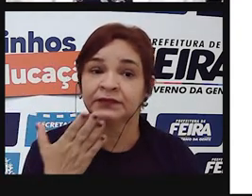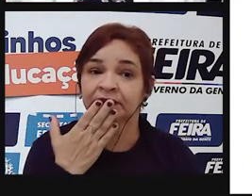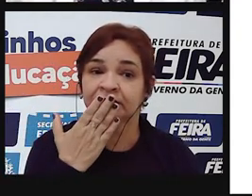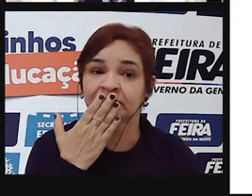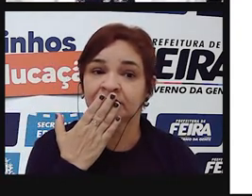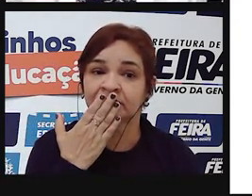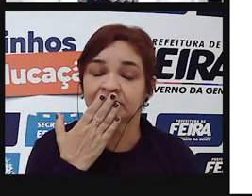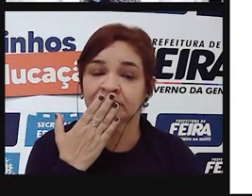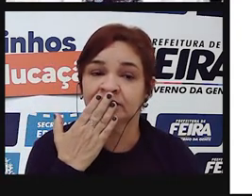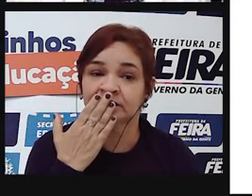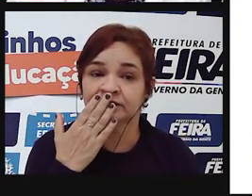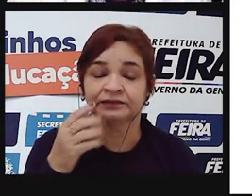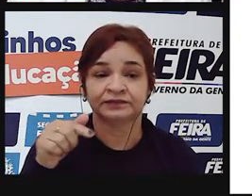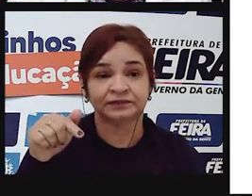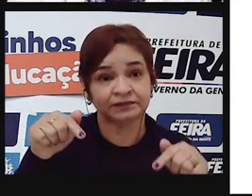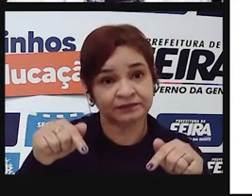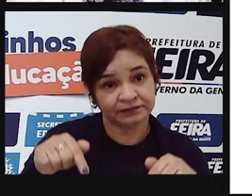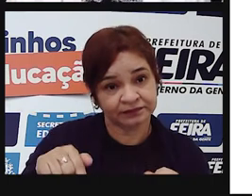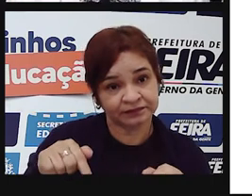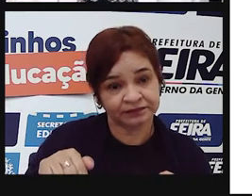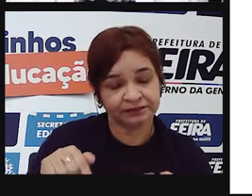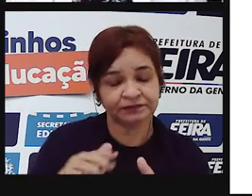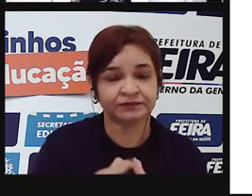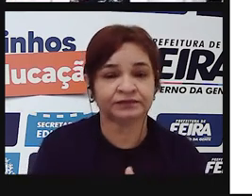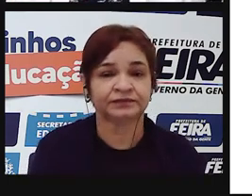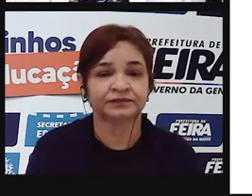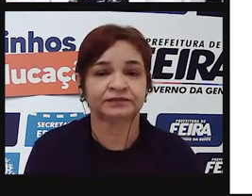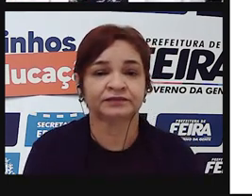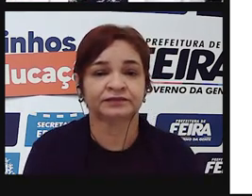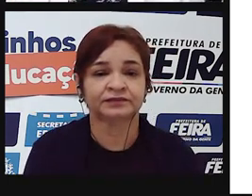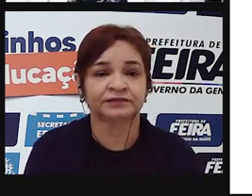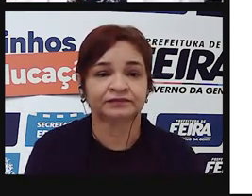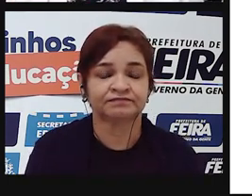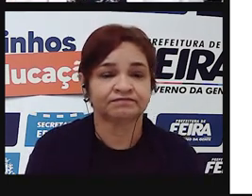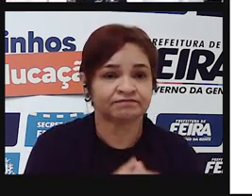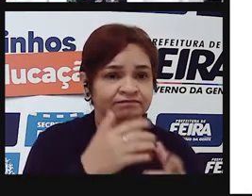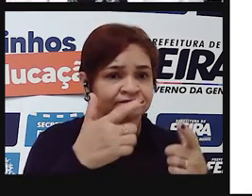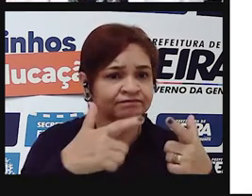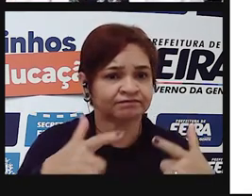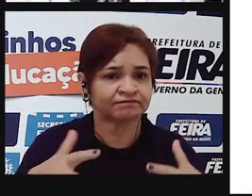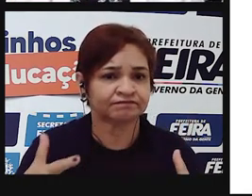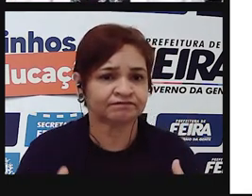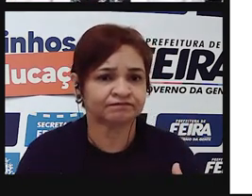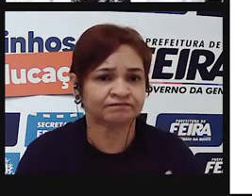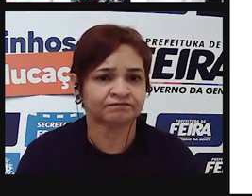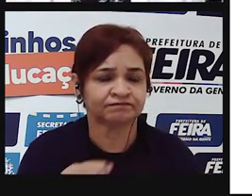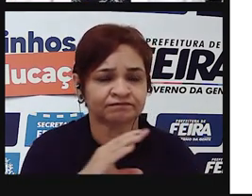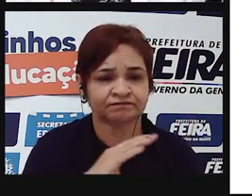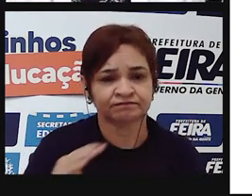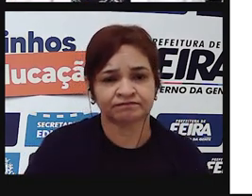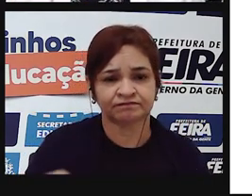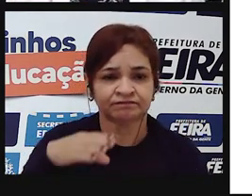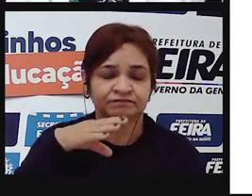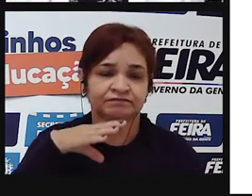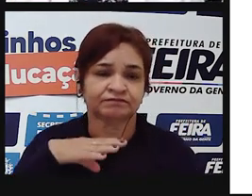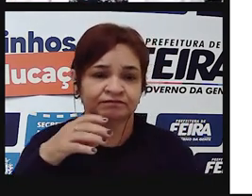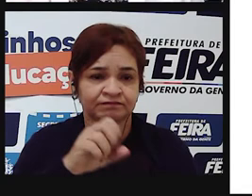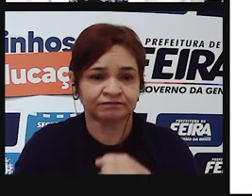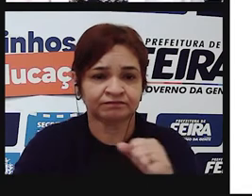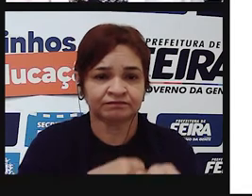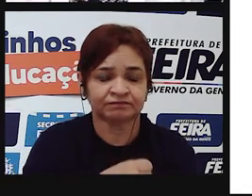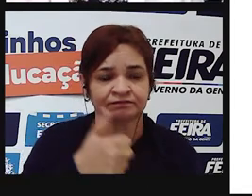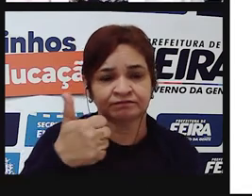indígenas das tribos Paiaiás, sendo praticamente desabitada por colonizadores portugueses até o